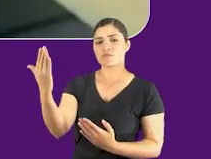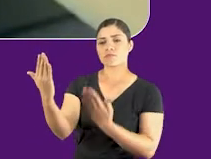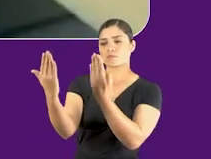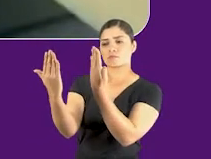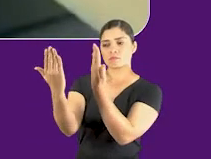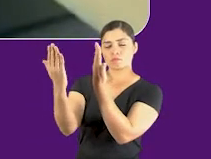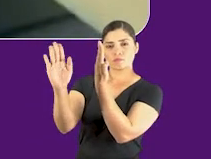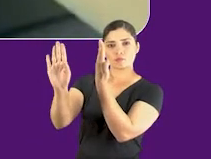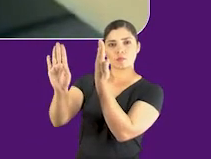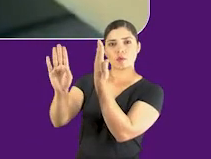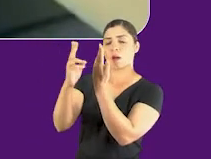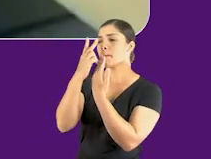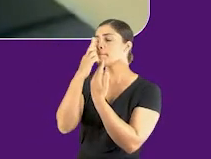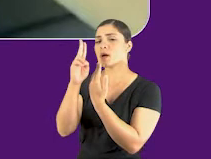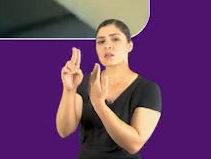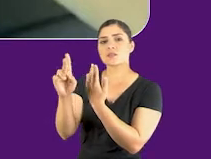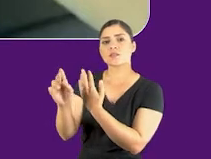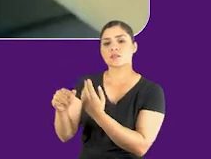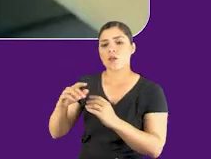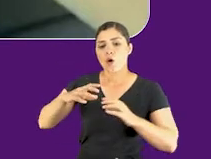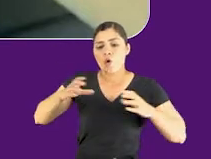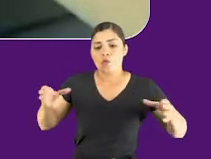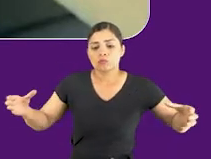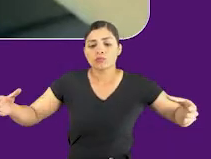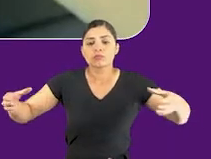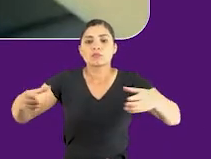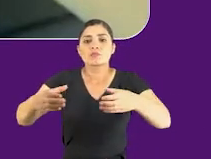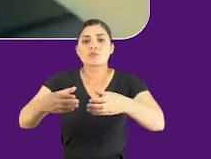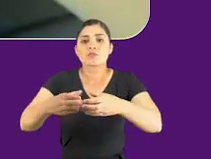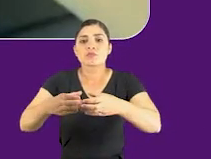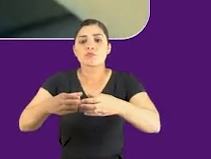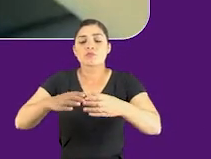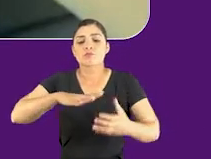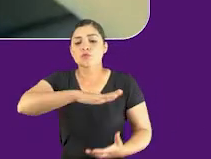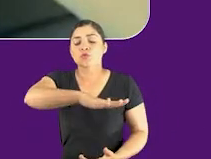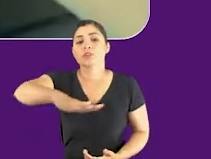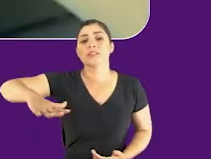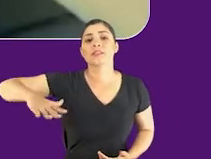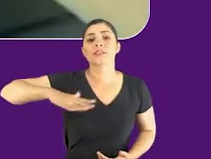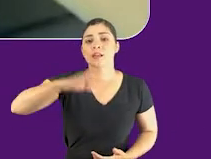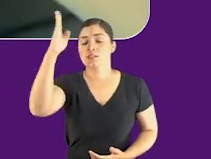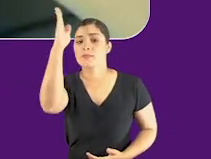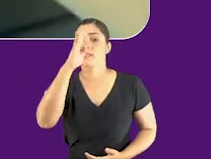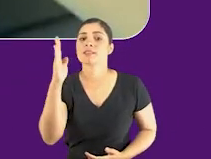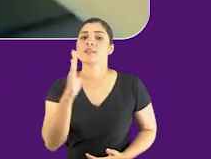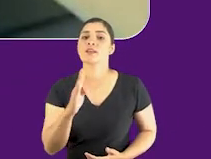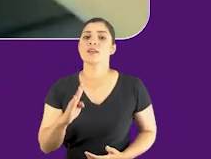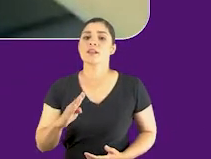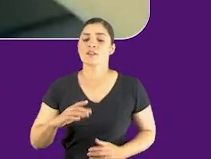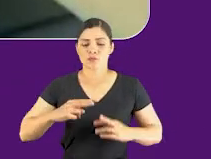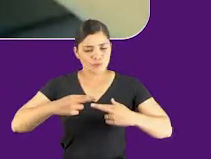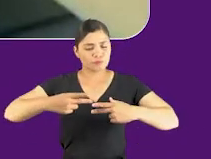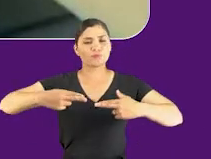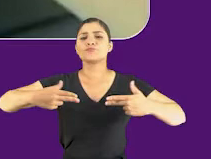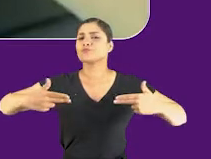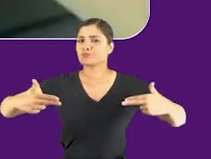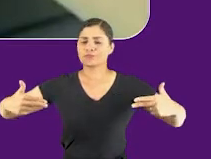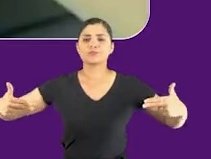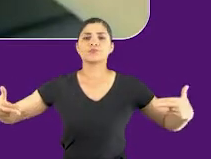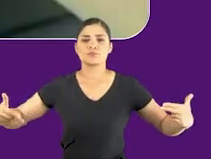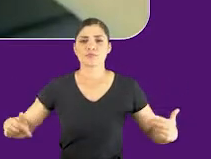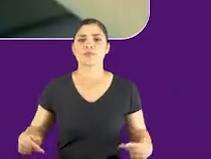da sociedade brasileira e com toda essa diversidade e é um espelho